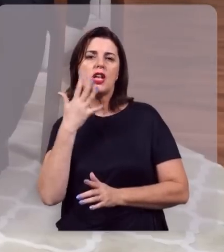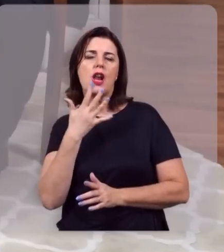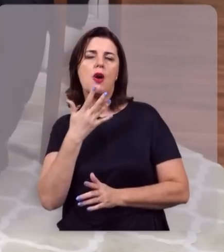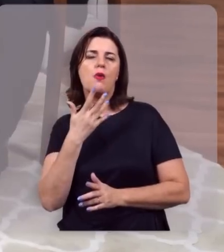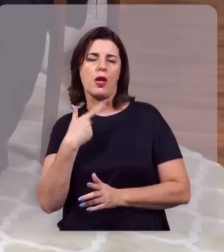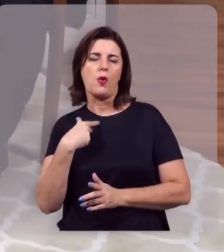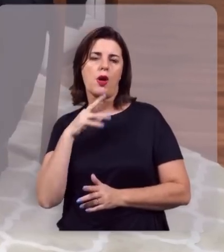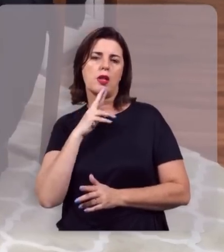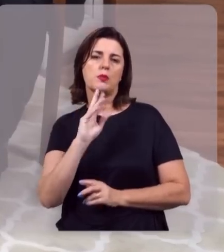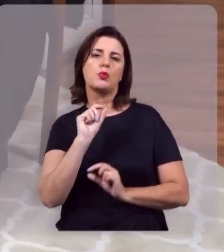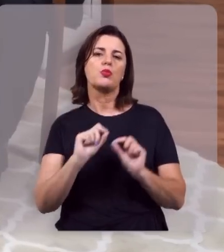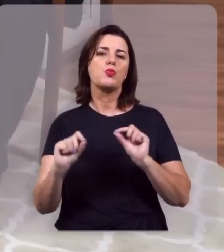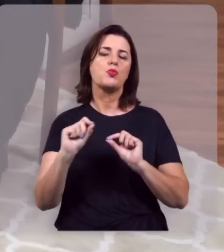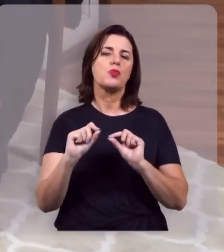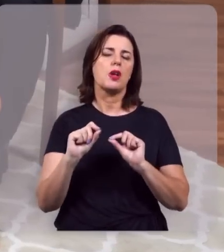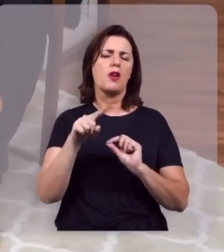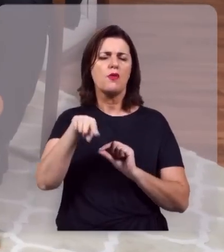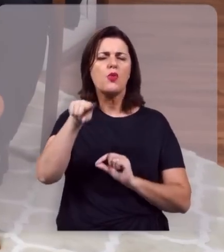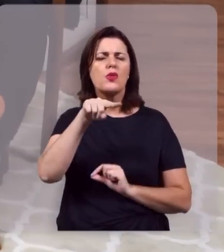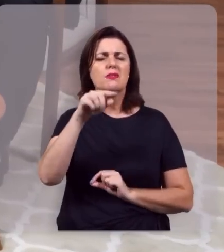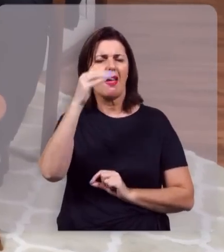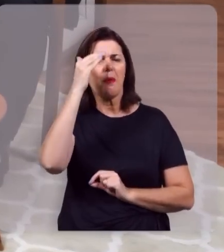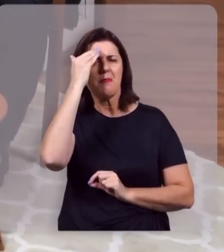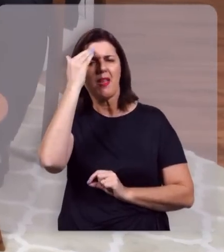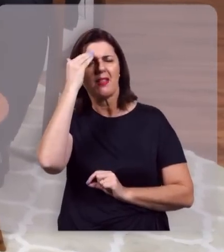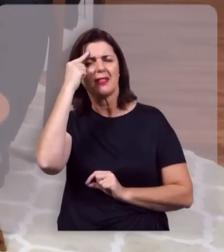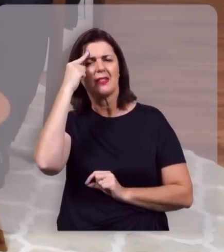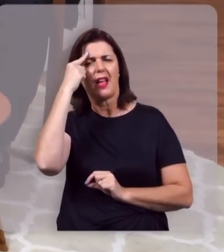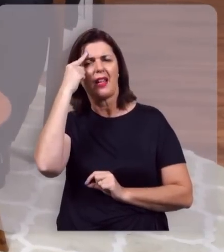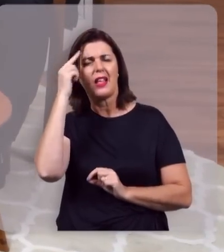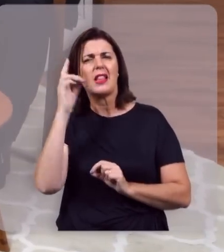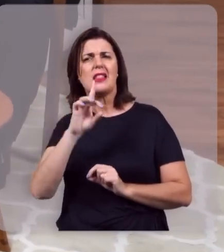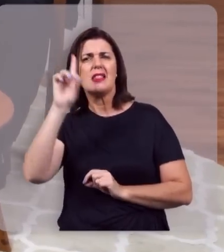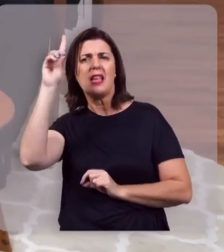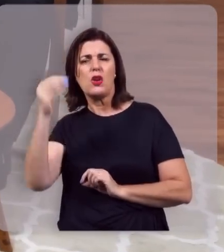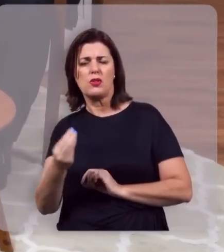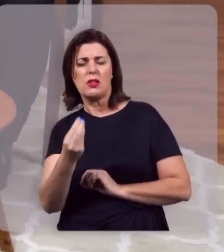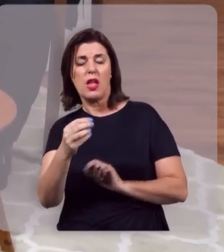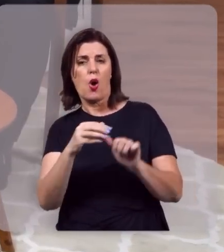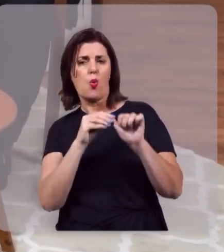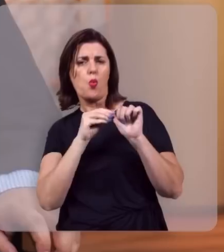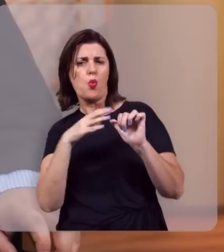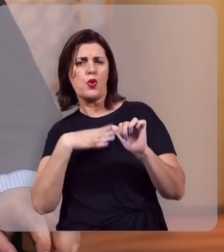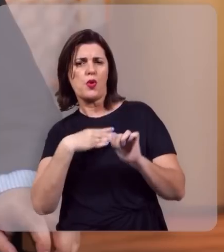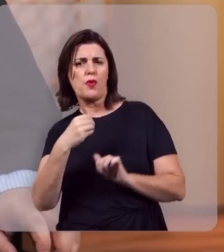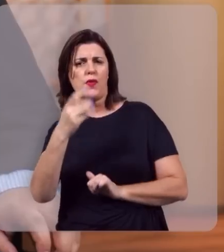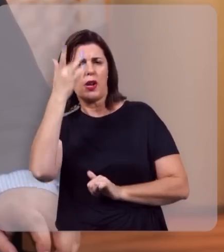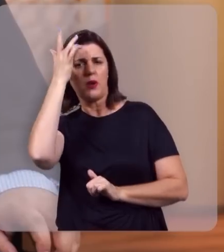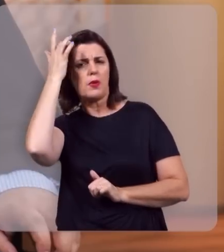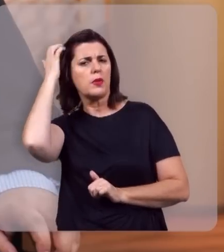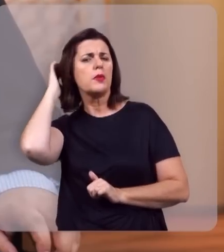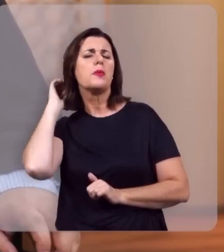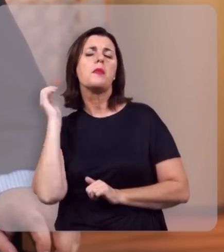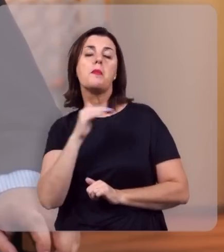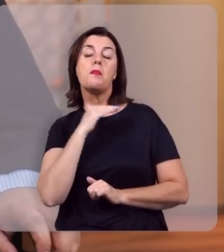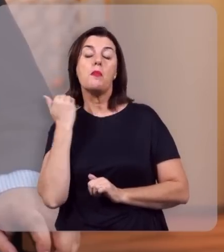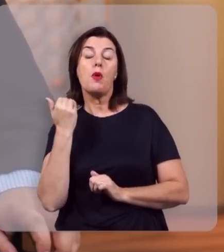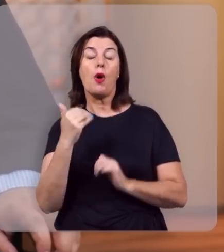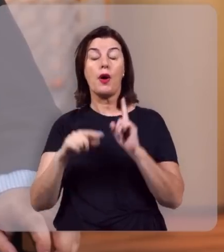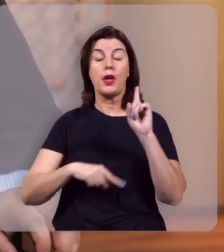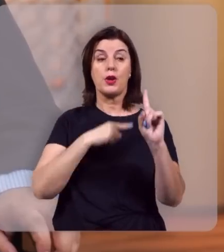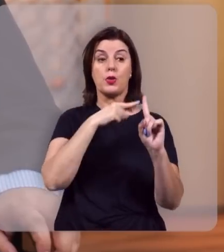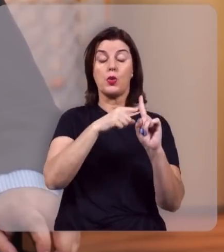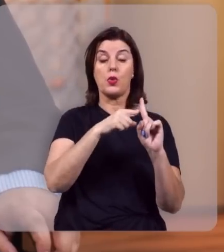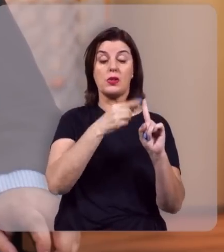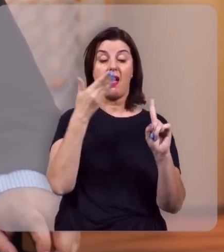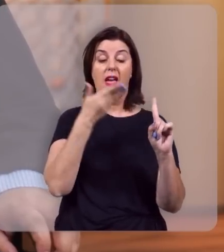da seguinte maneira: você acha que Deus daria o único filho dele para morrer numa cruz, para